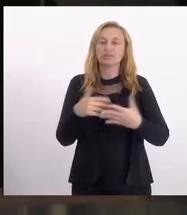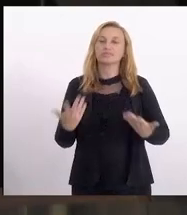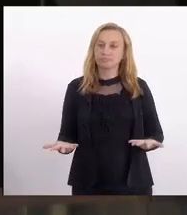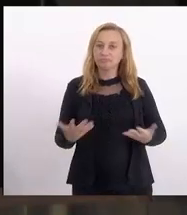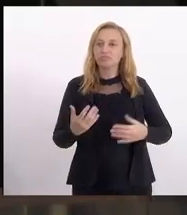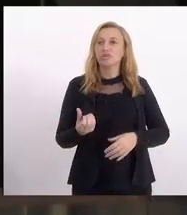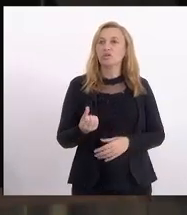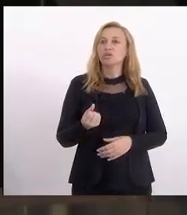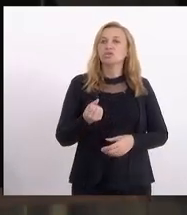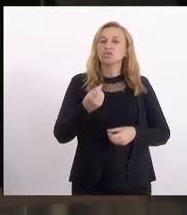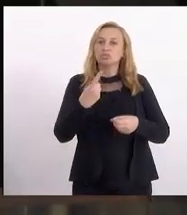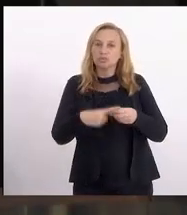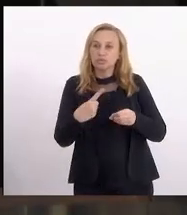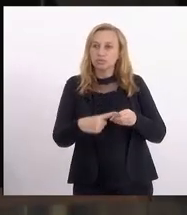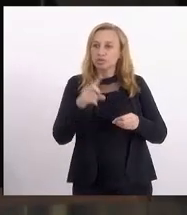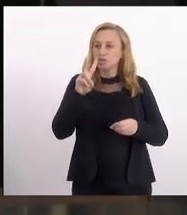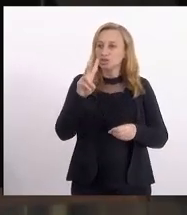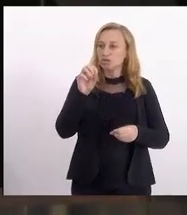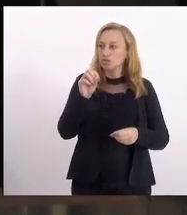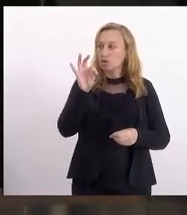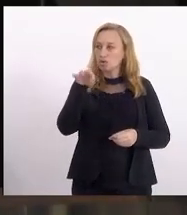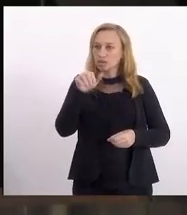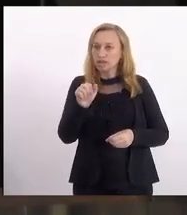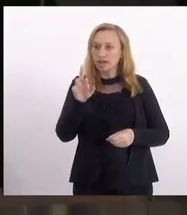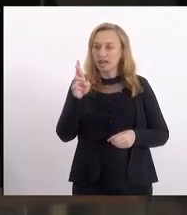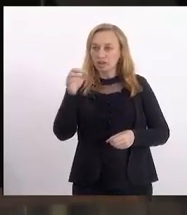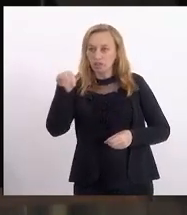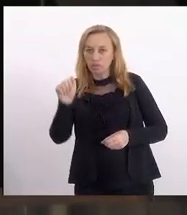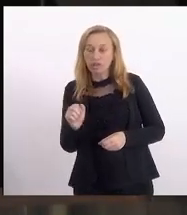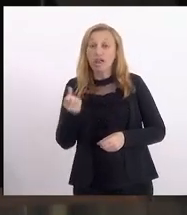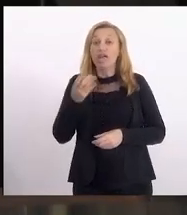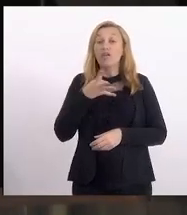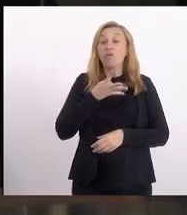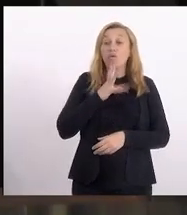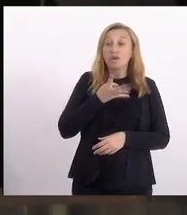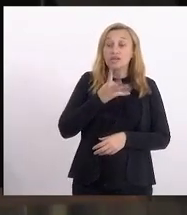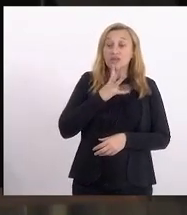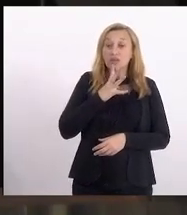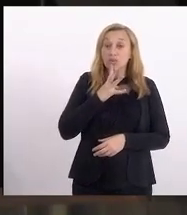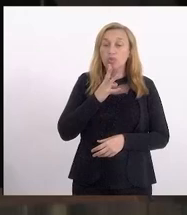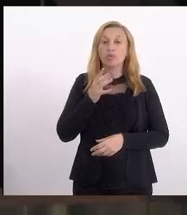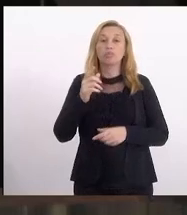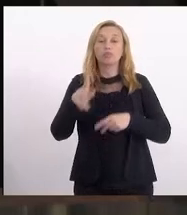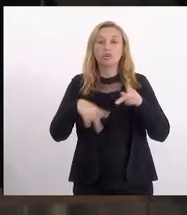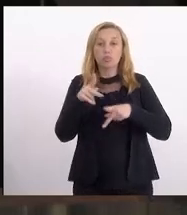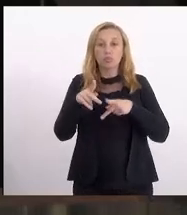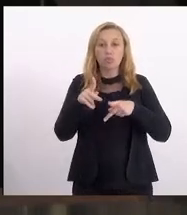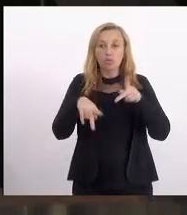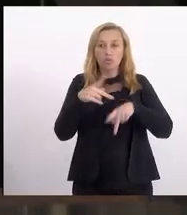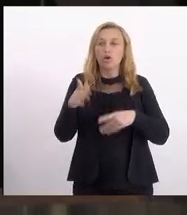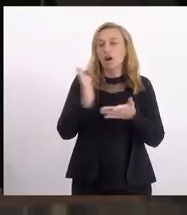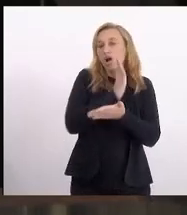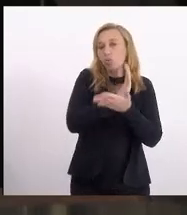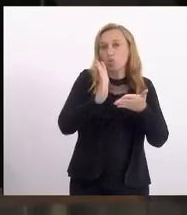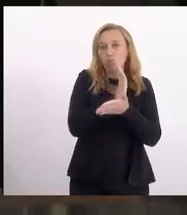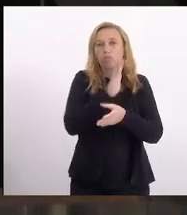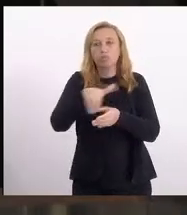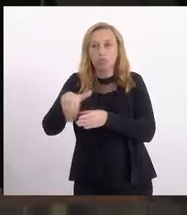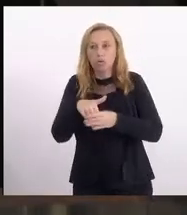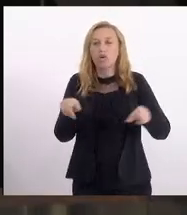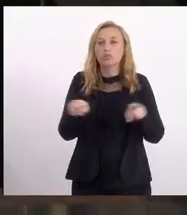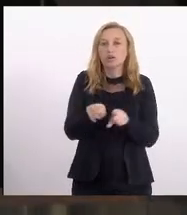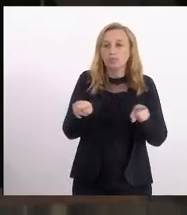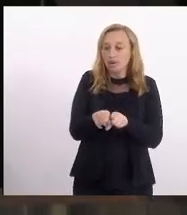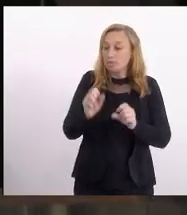no município de Volta Redonda, que lá também o Jari é conhecido e reconhecido pelo povo há algumas eleições, que ele possa também aqui